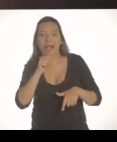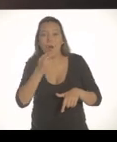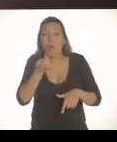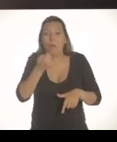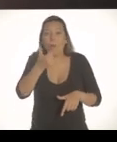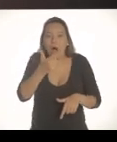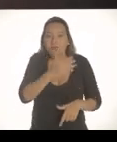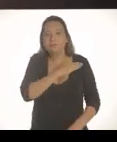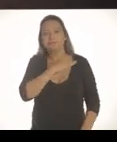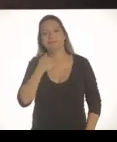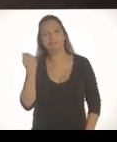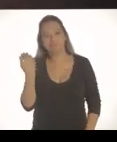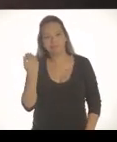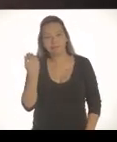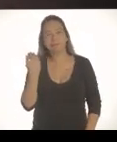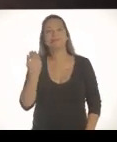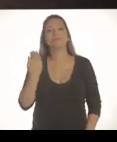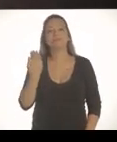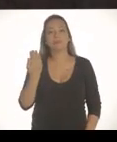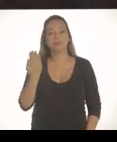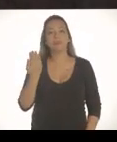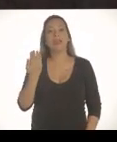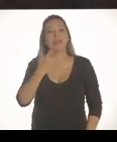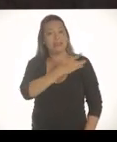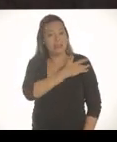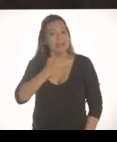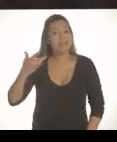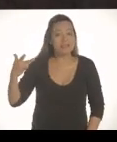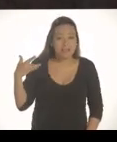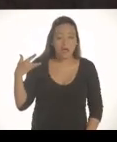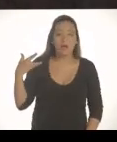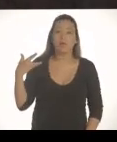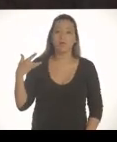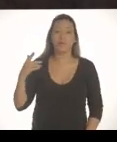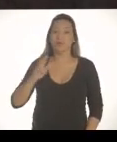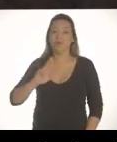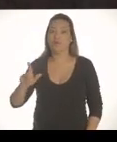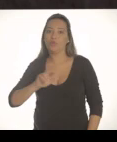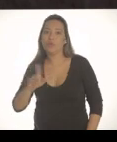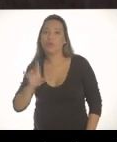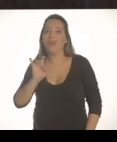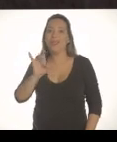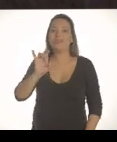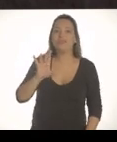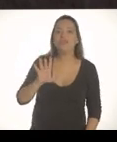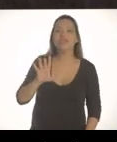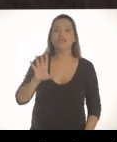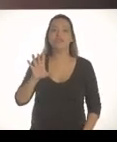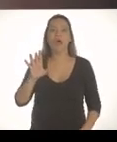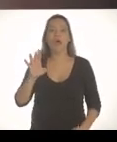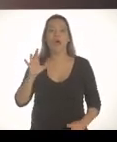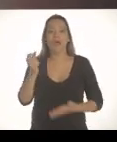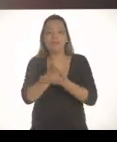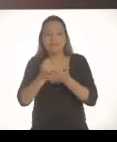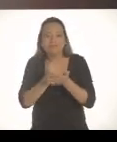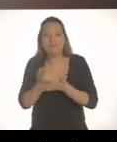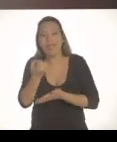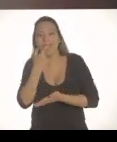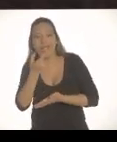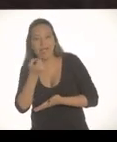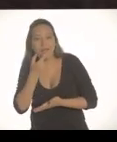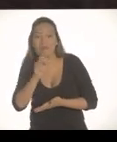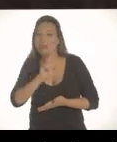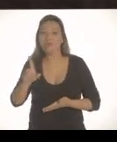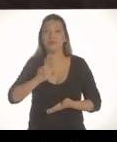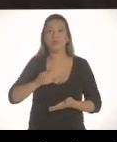morri, quase que eu vim a óbito. Entendeu? O que quer dizer? Saúde? Não é só